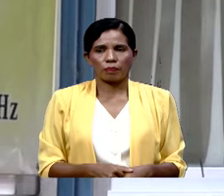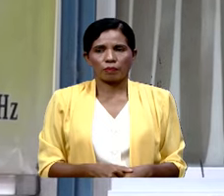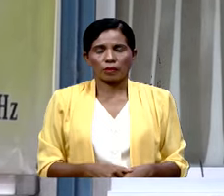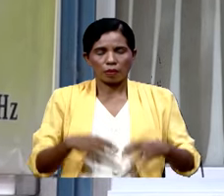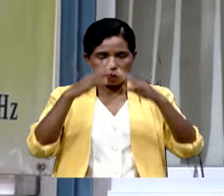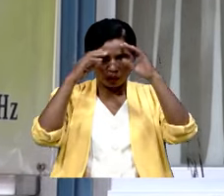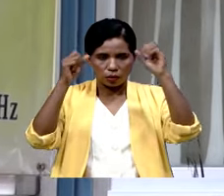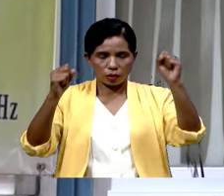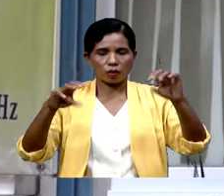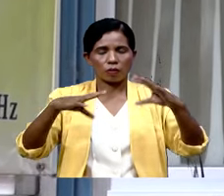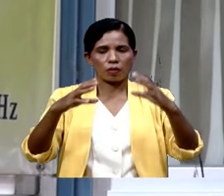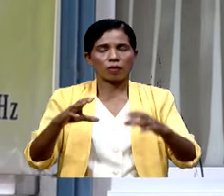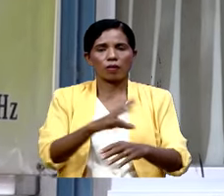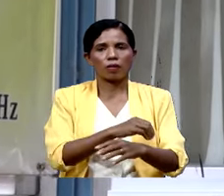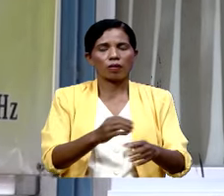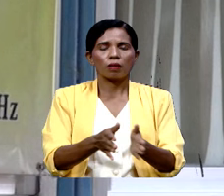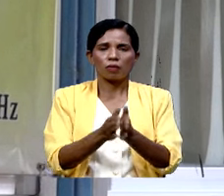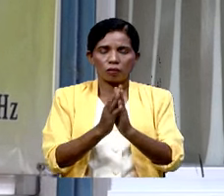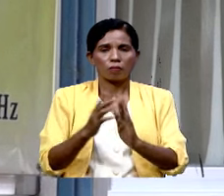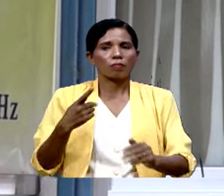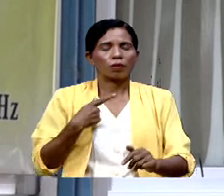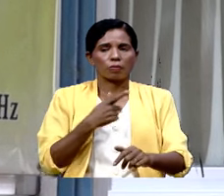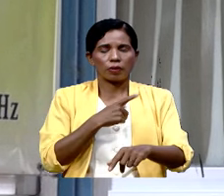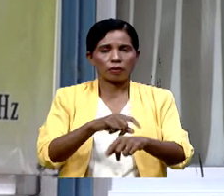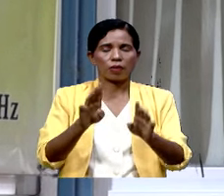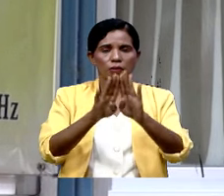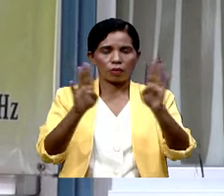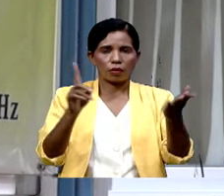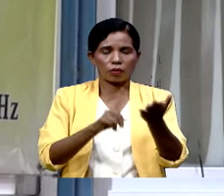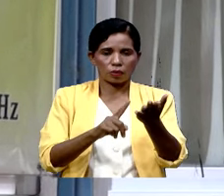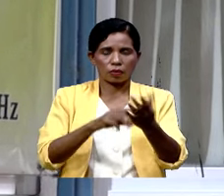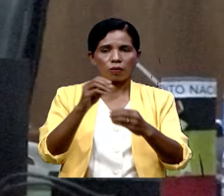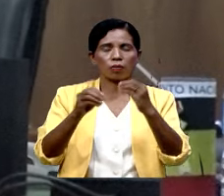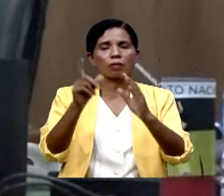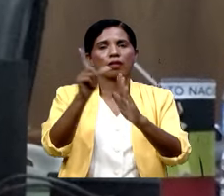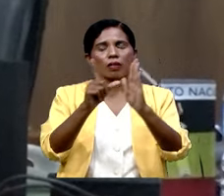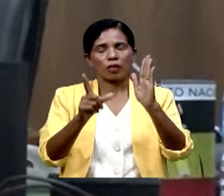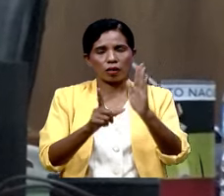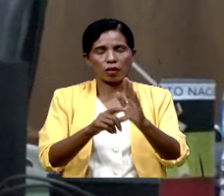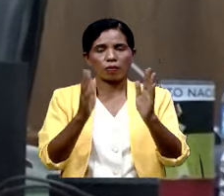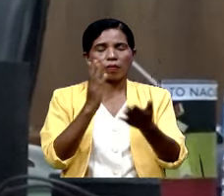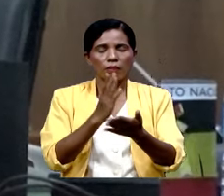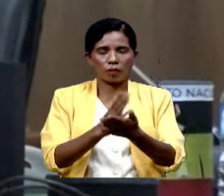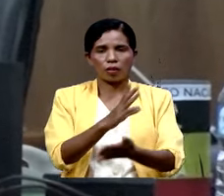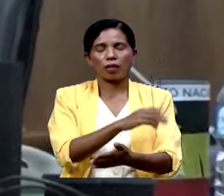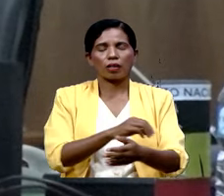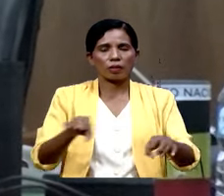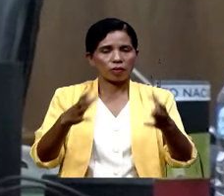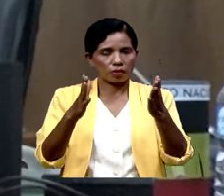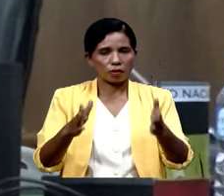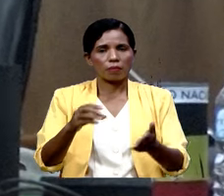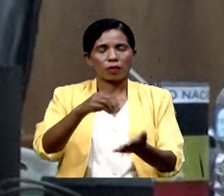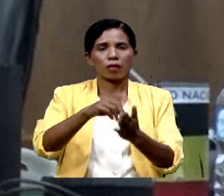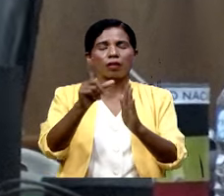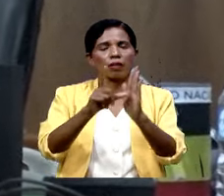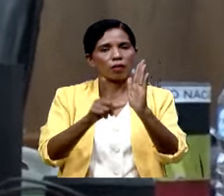Presidente Comissão Função Pública, Russo Autorização para Parlamento Nacional, ato loca discussão com a lei reforma obrigatória para funcionário público, sira, no nebele criona